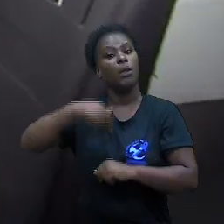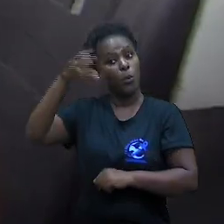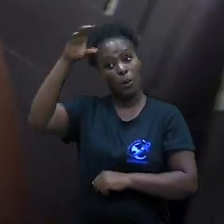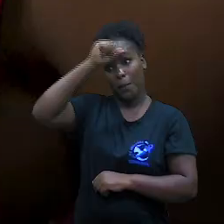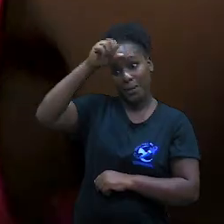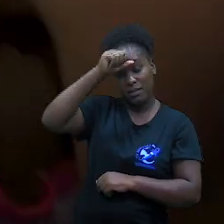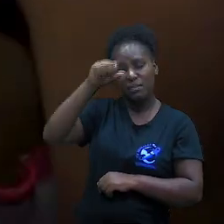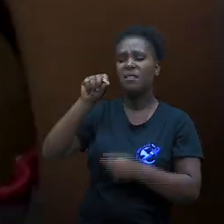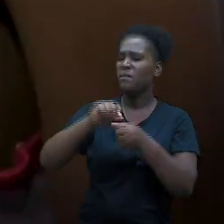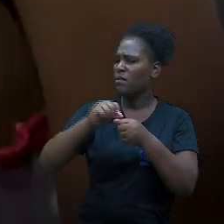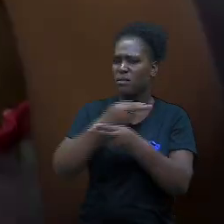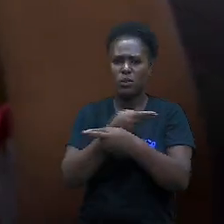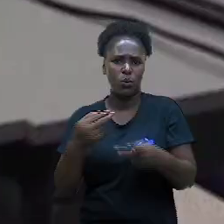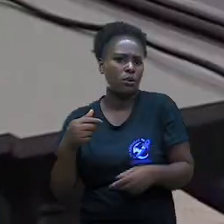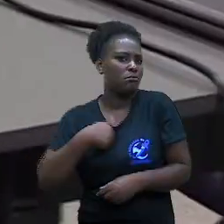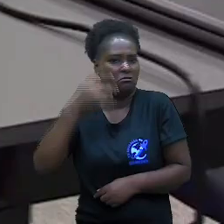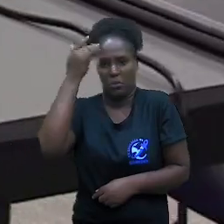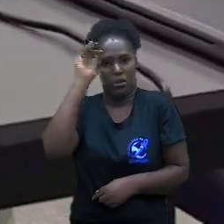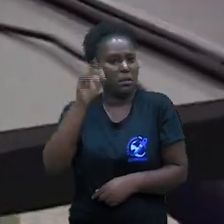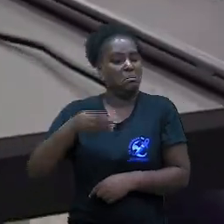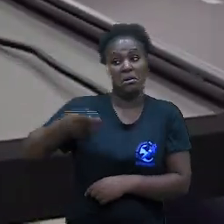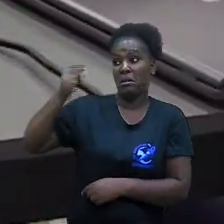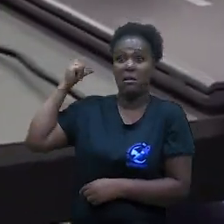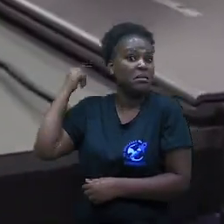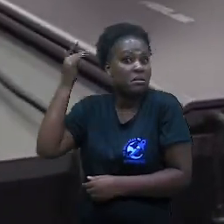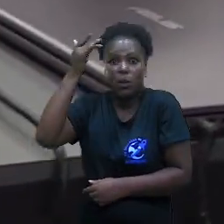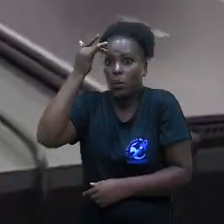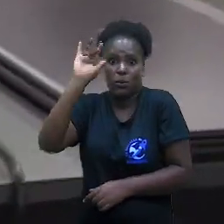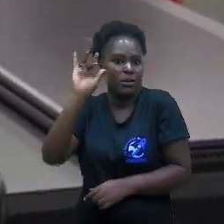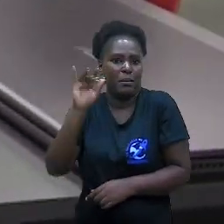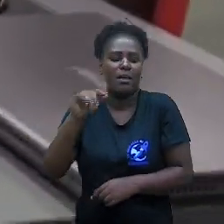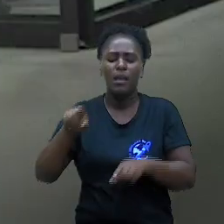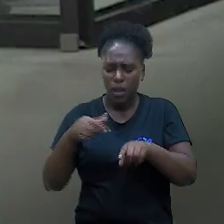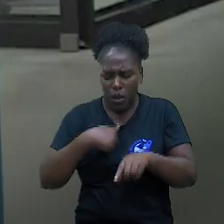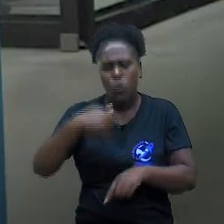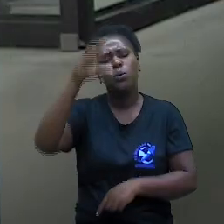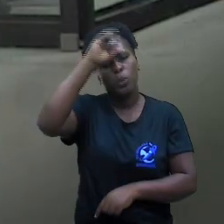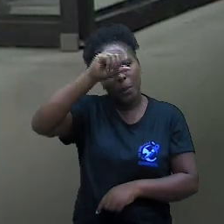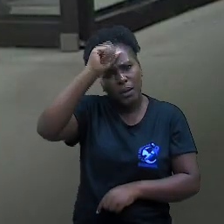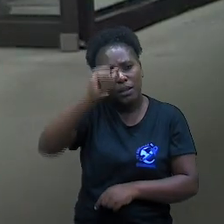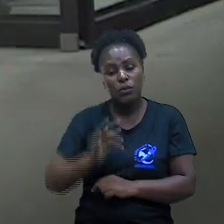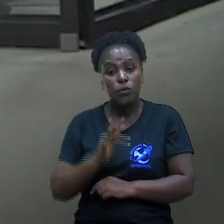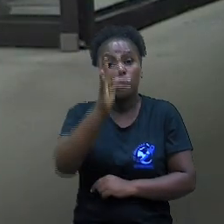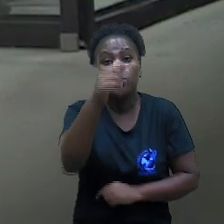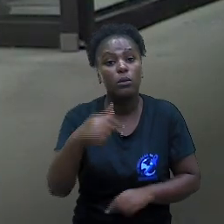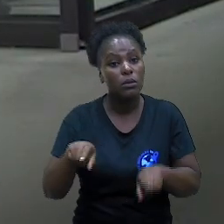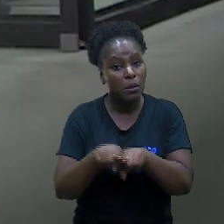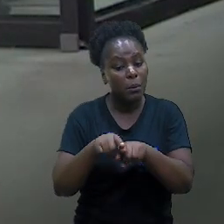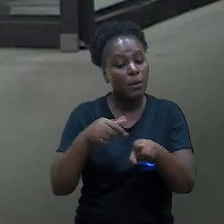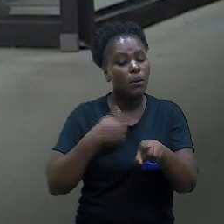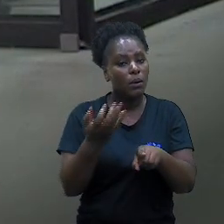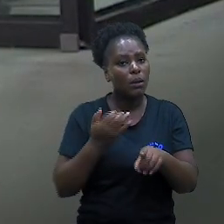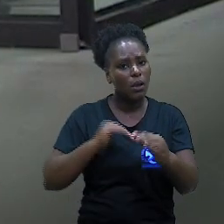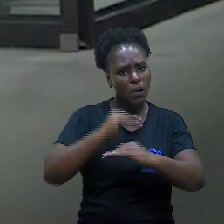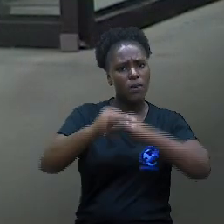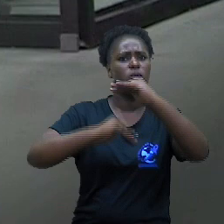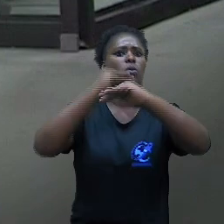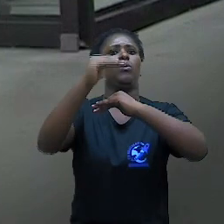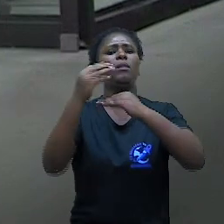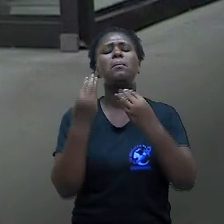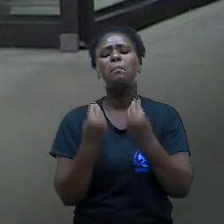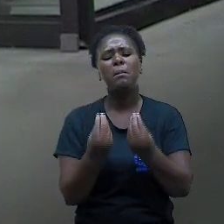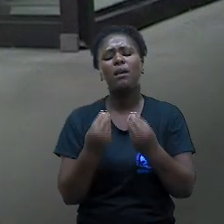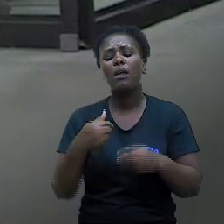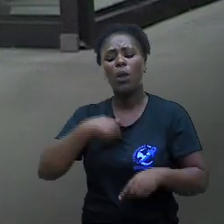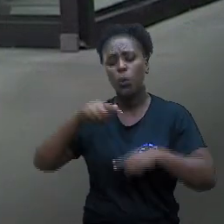fazer coisas que eu não sabia. Eu estou aprendendo e ao longo do tempo eu quero evoluir mais para no futuro eu conseguir